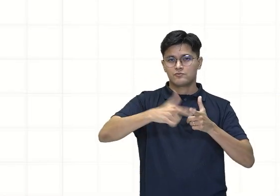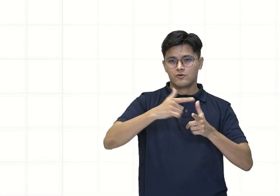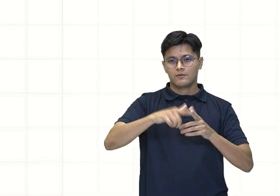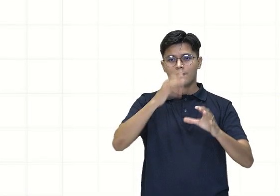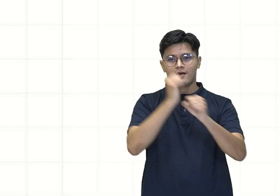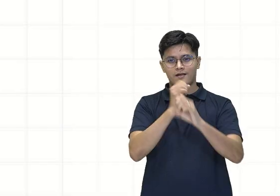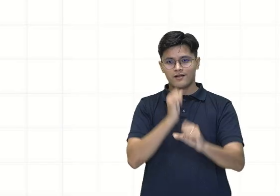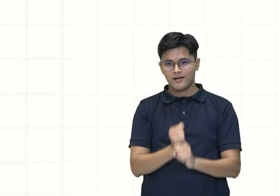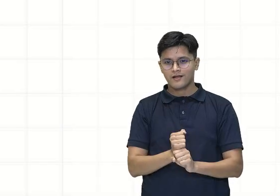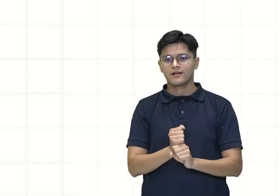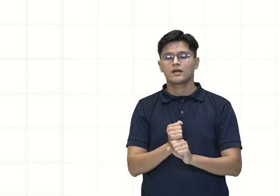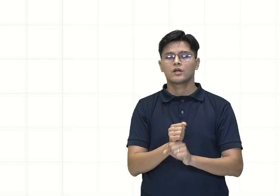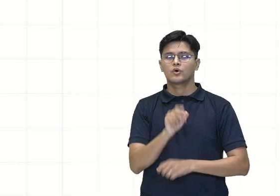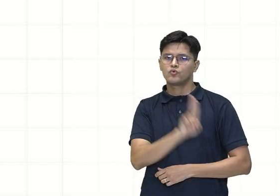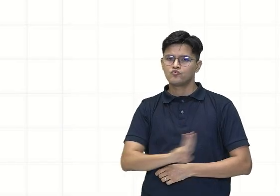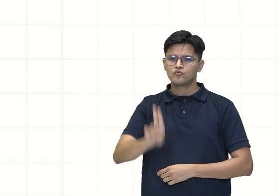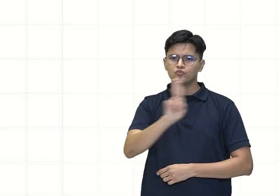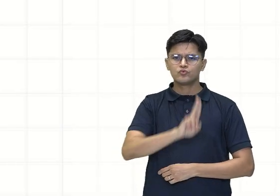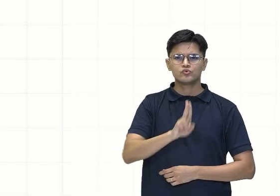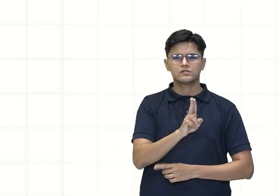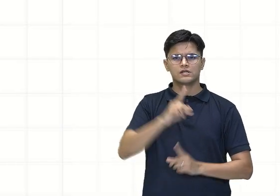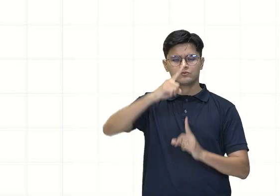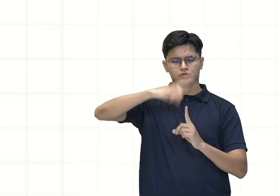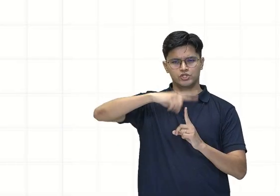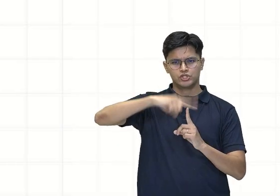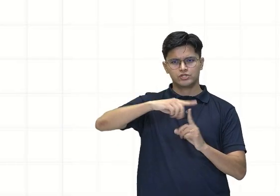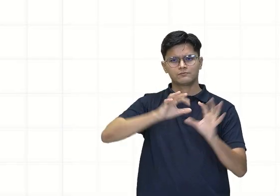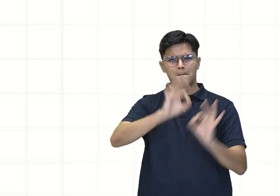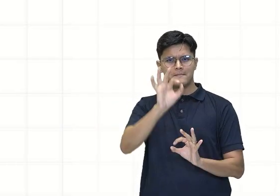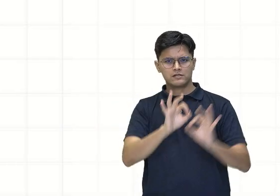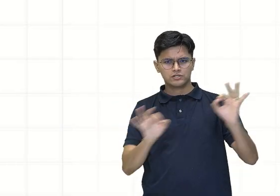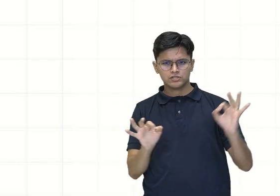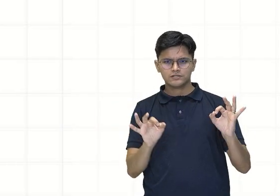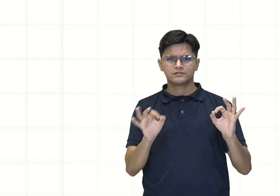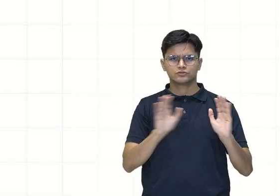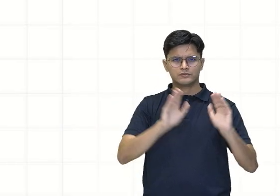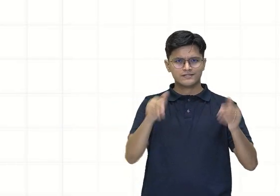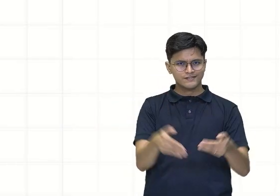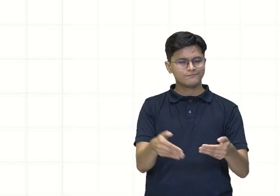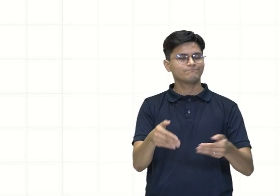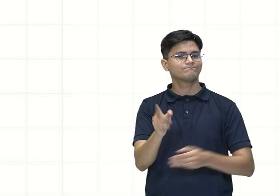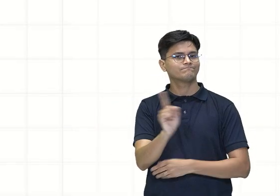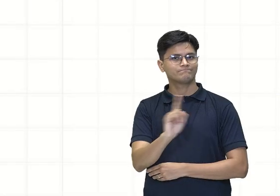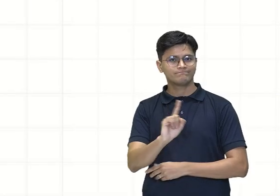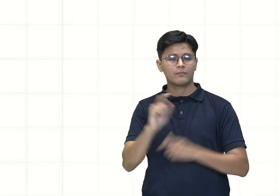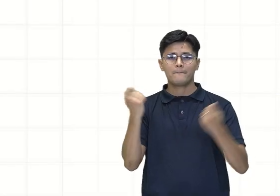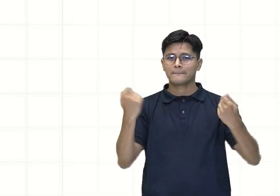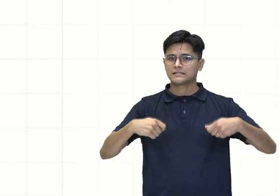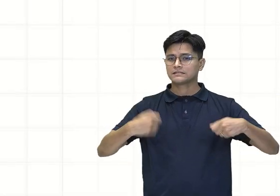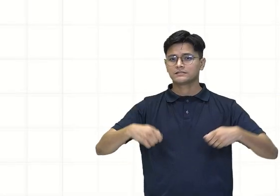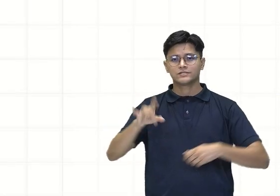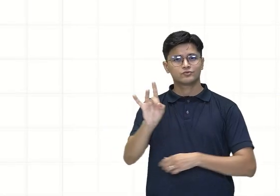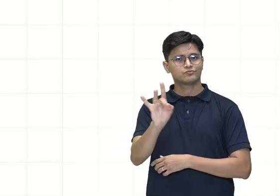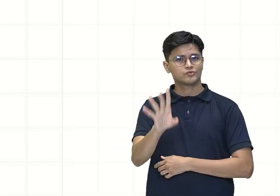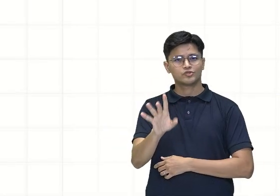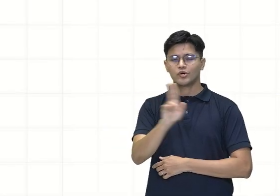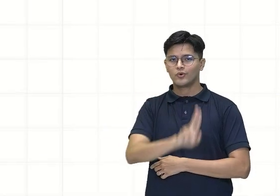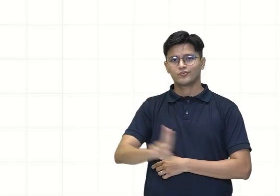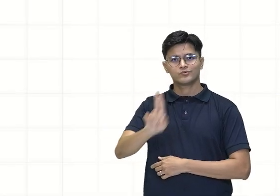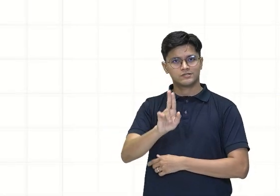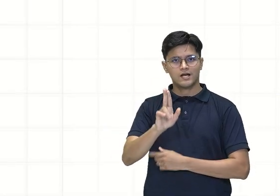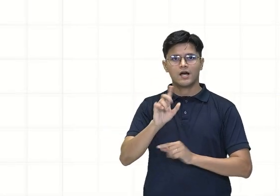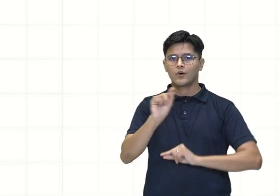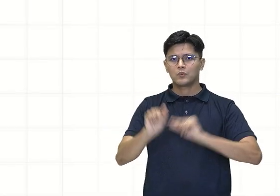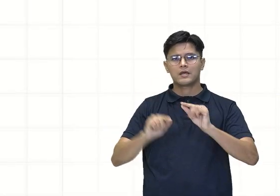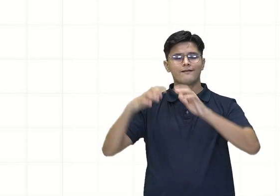não utilizamos uma unidade de medida. Aqui você só precisa usar a